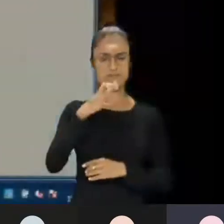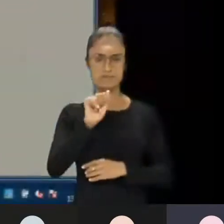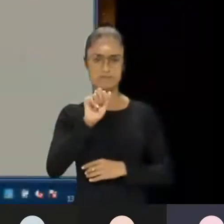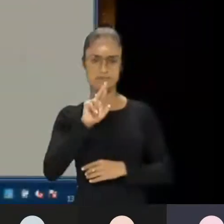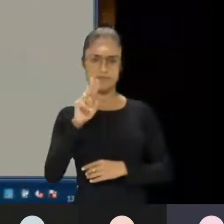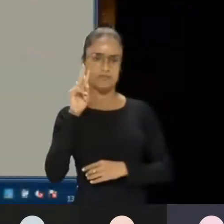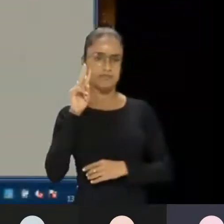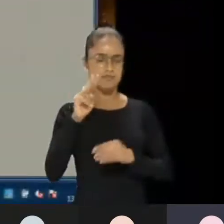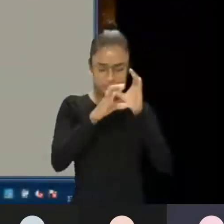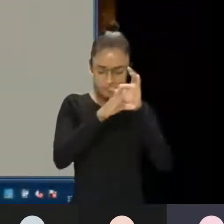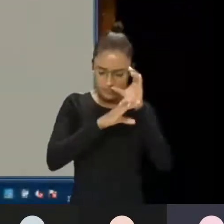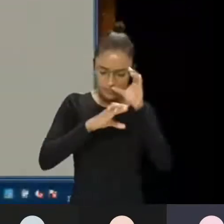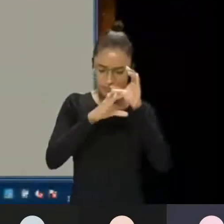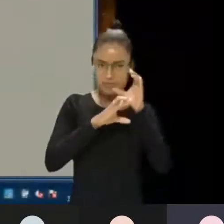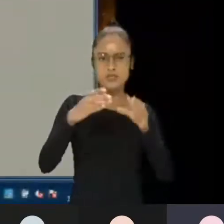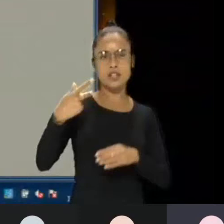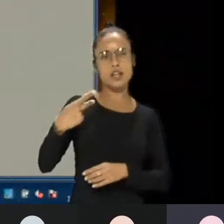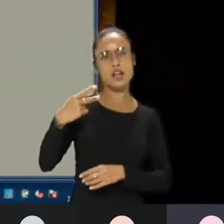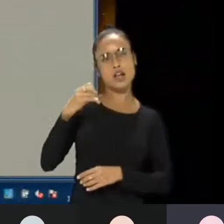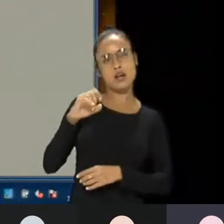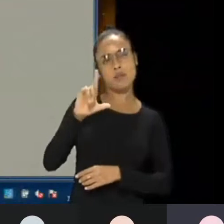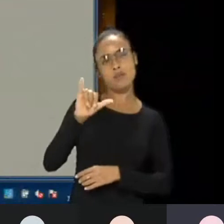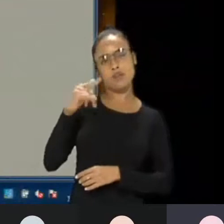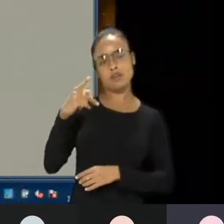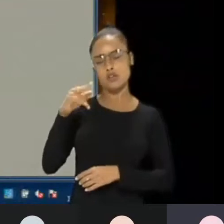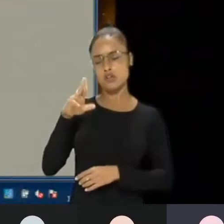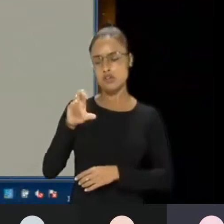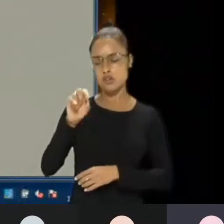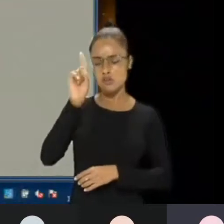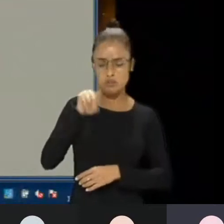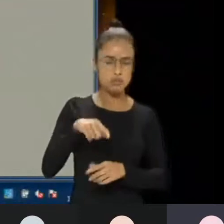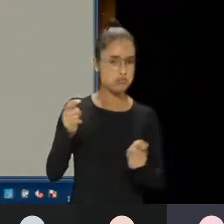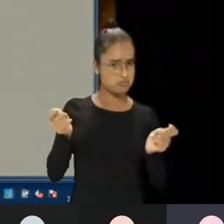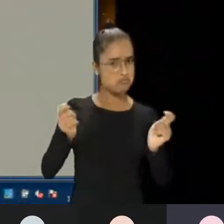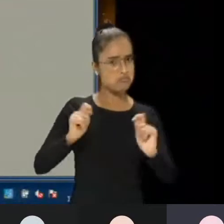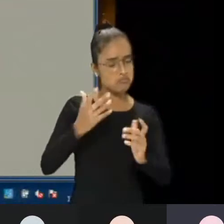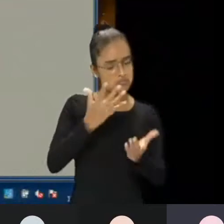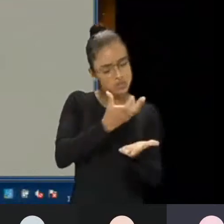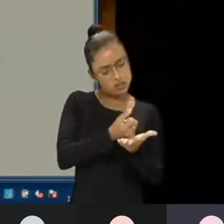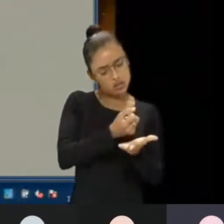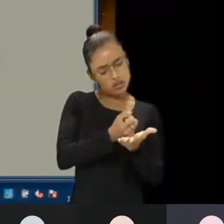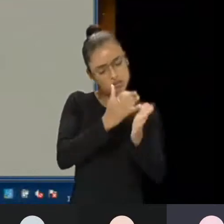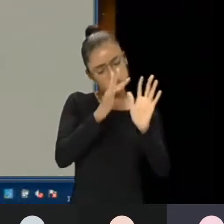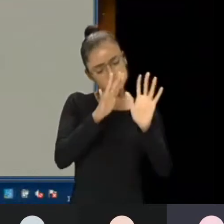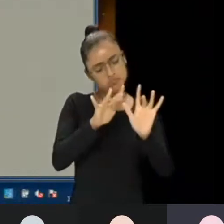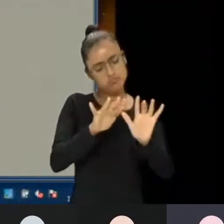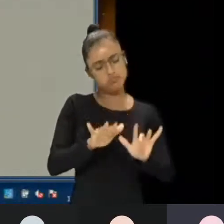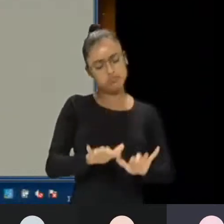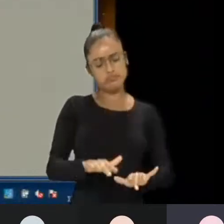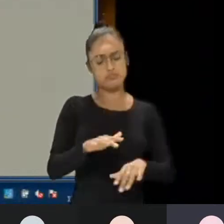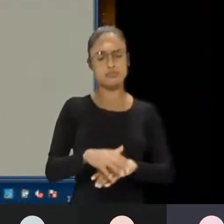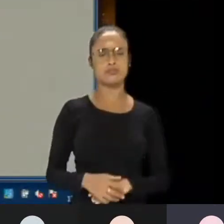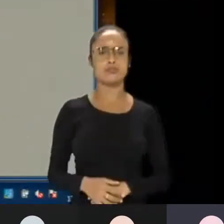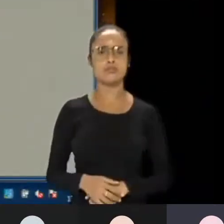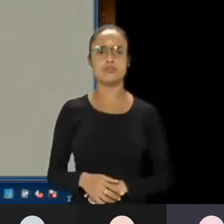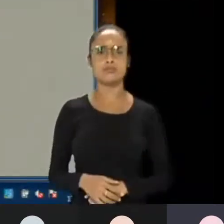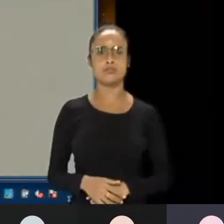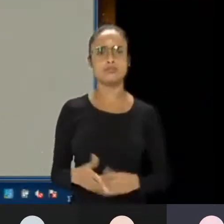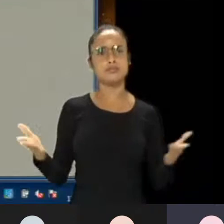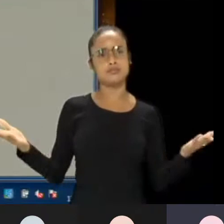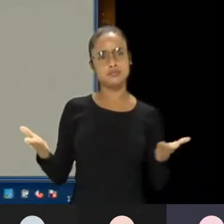documentos. Então, esse é o PolyPro. É possível fazer o download, nós vamos ilustrar posteriormente.